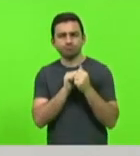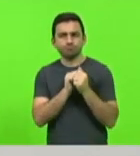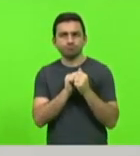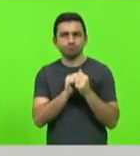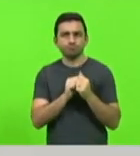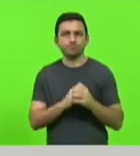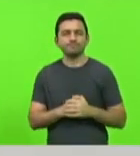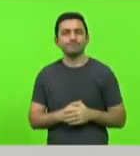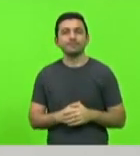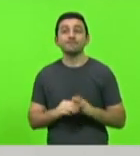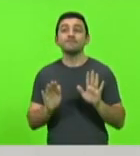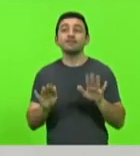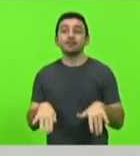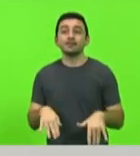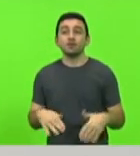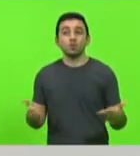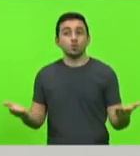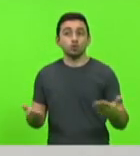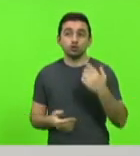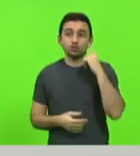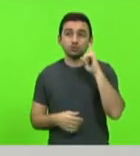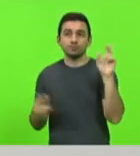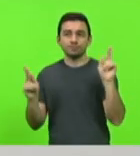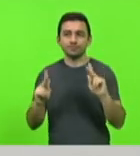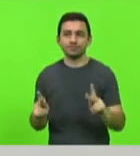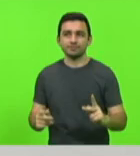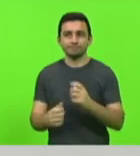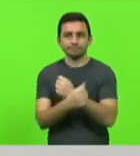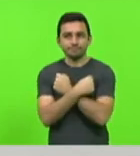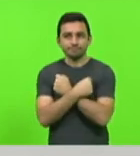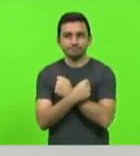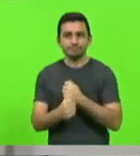é o dia da paz. Abraço.